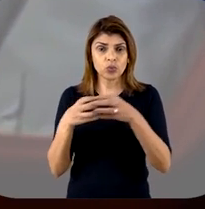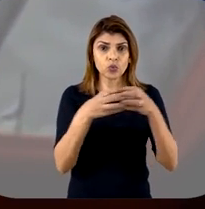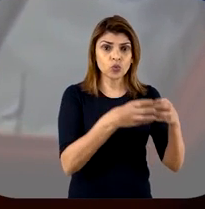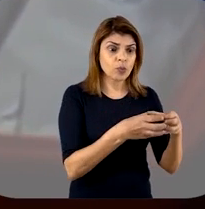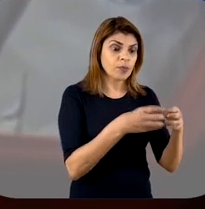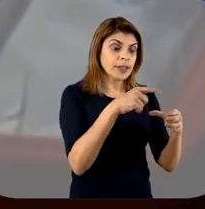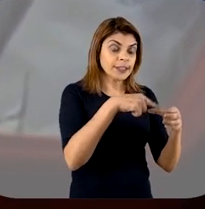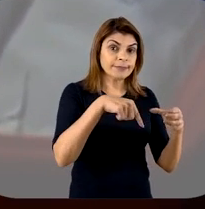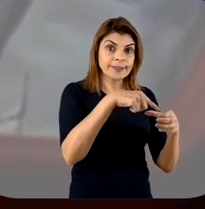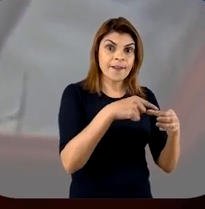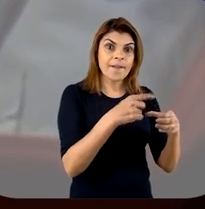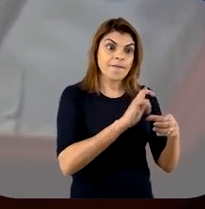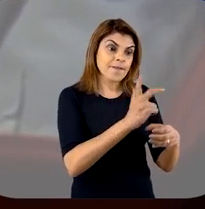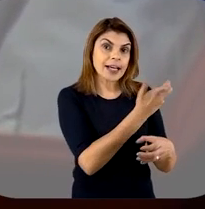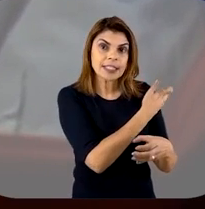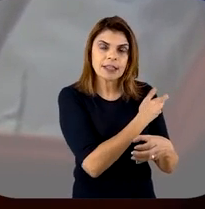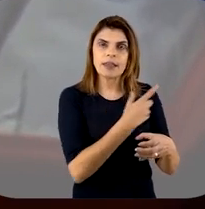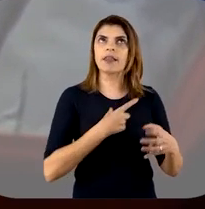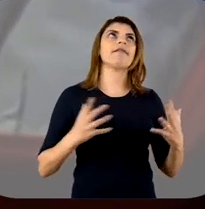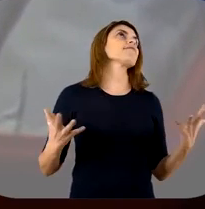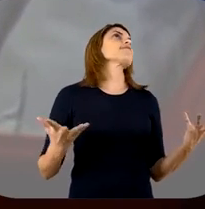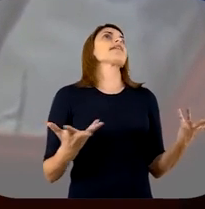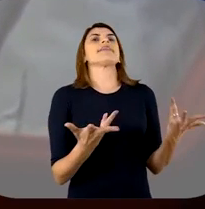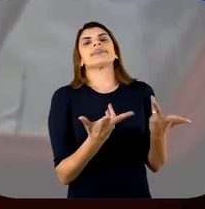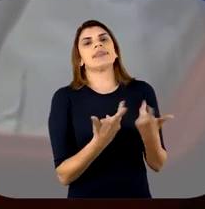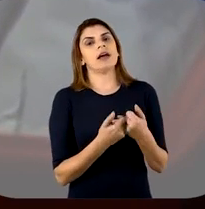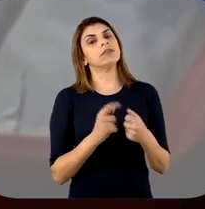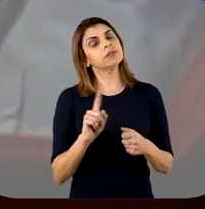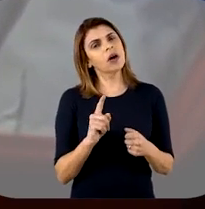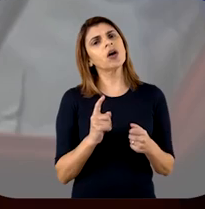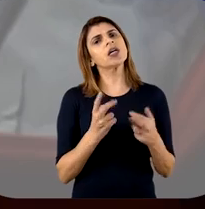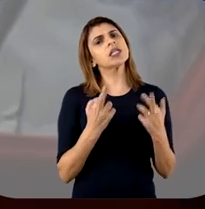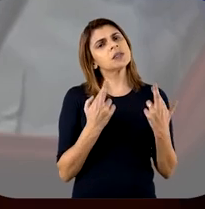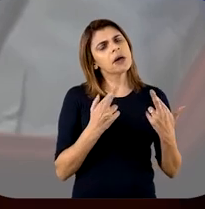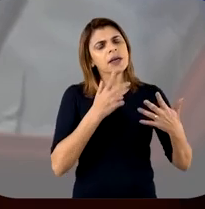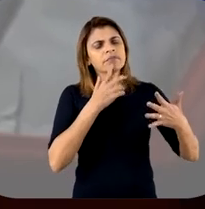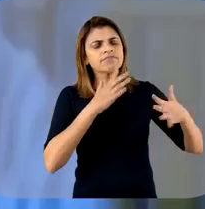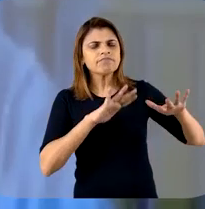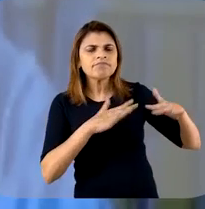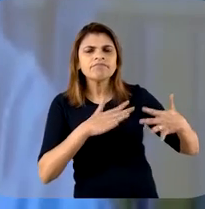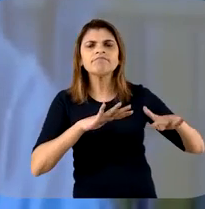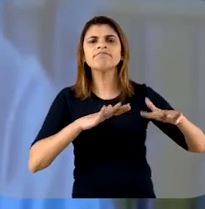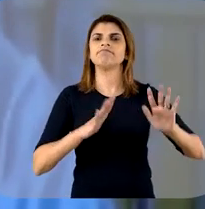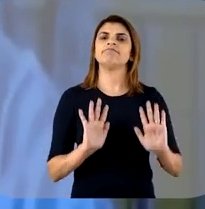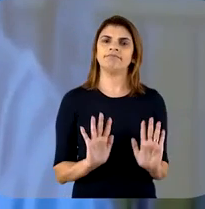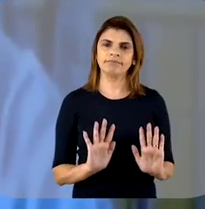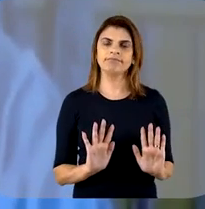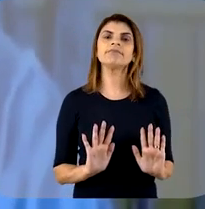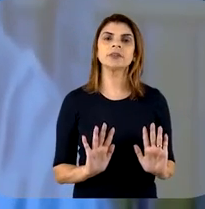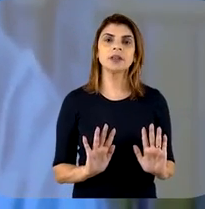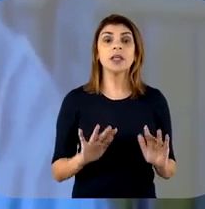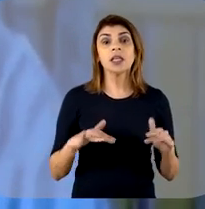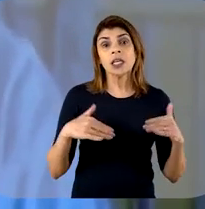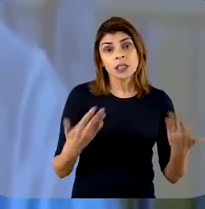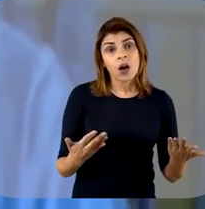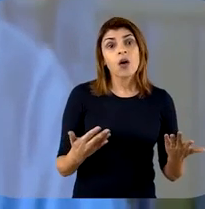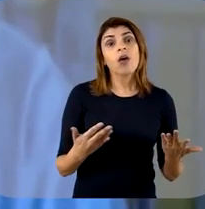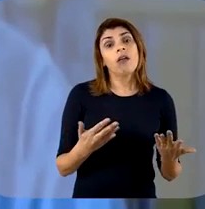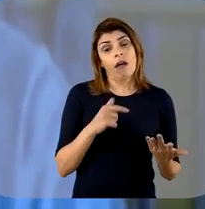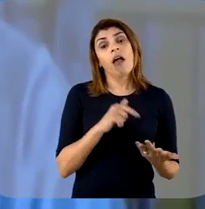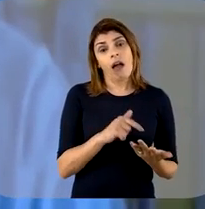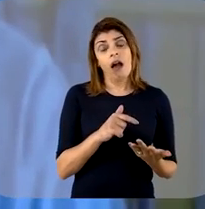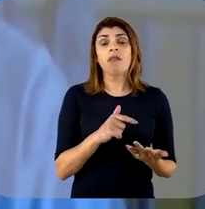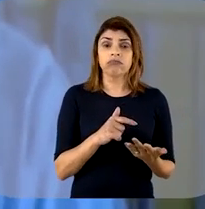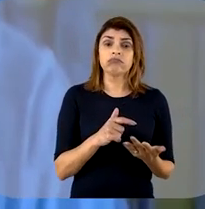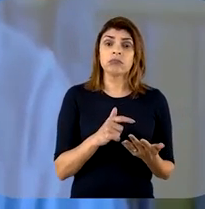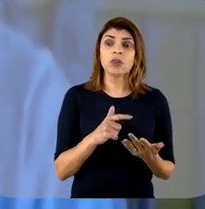uma eficácia fantástica, né, se esperam eficácias mais modestas, né. Então, esse é